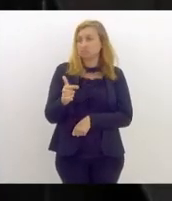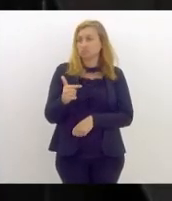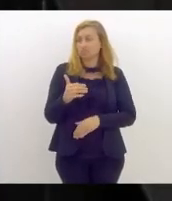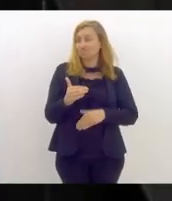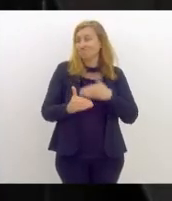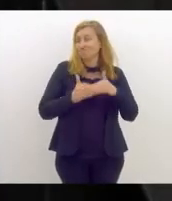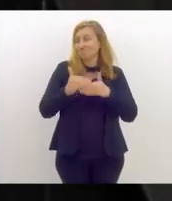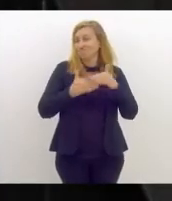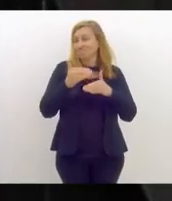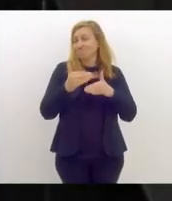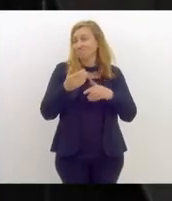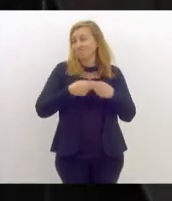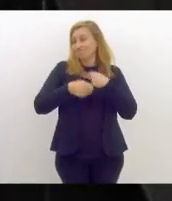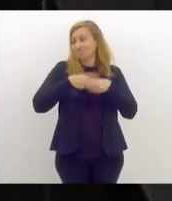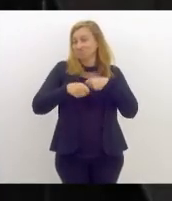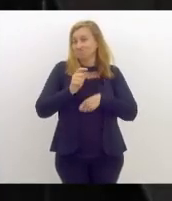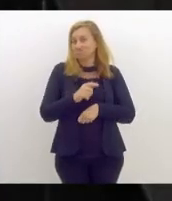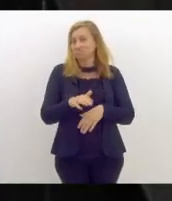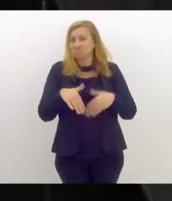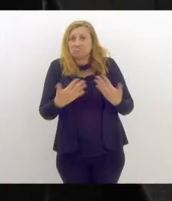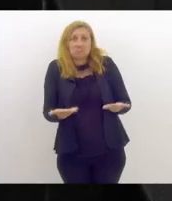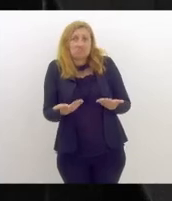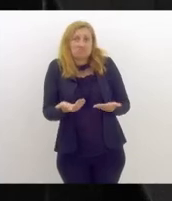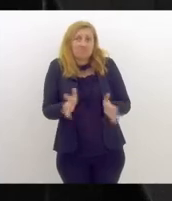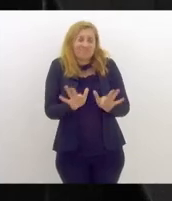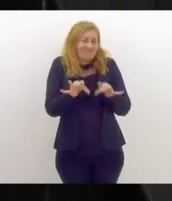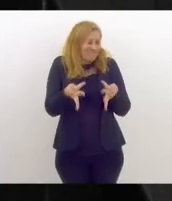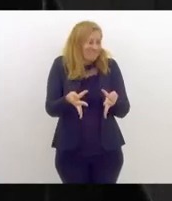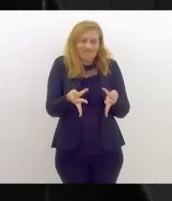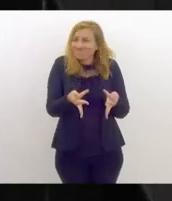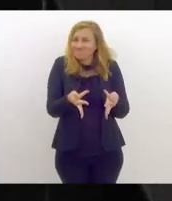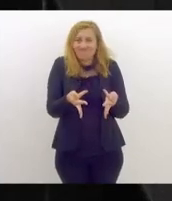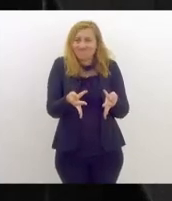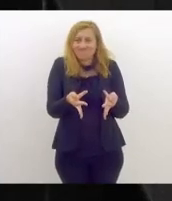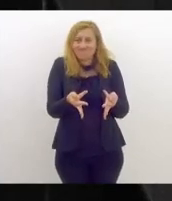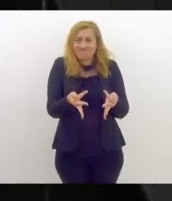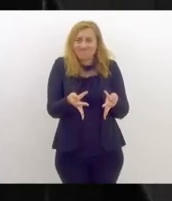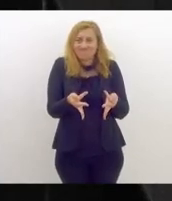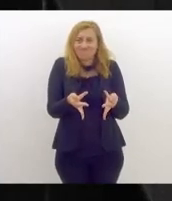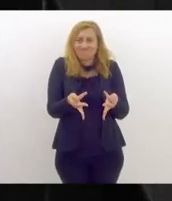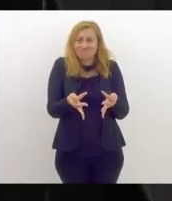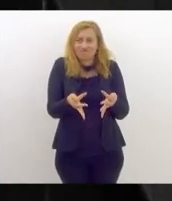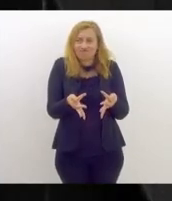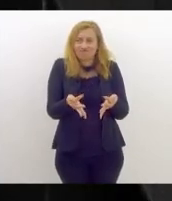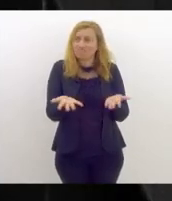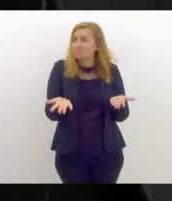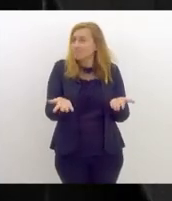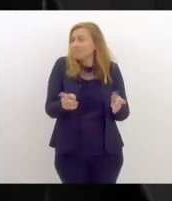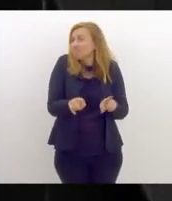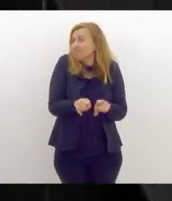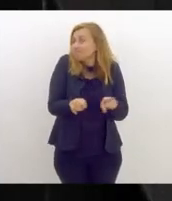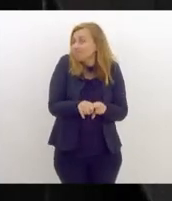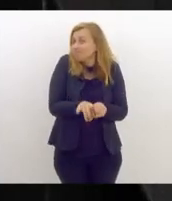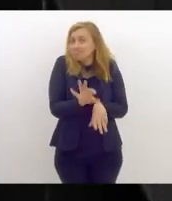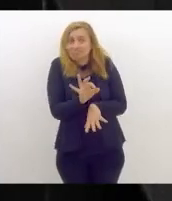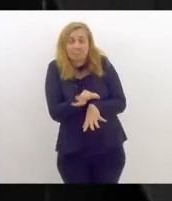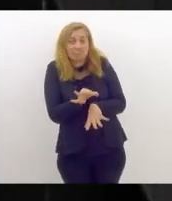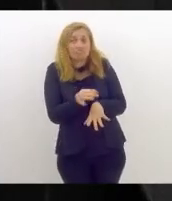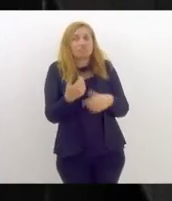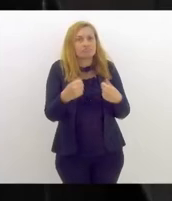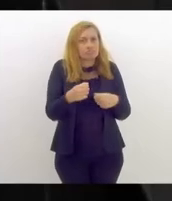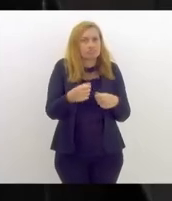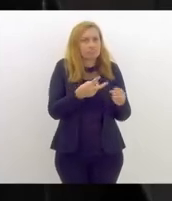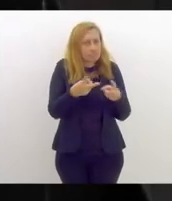econômico portanto não é tão simples assim não é tão óbvio não é tão Óbvio assim tem como também não é óbvio é preciso